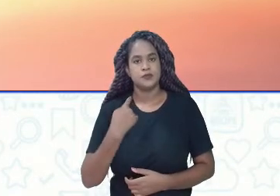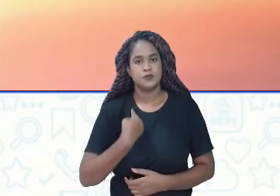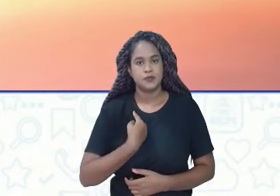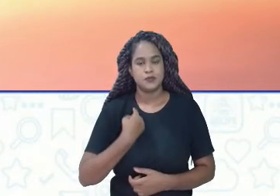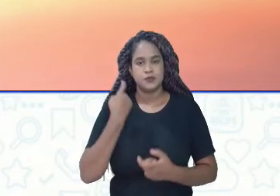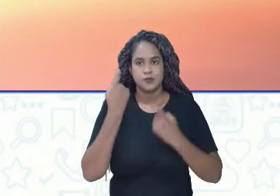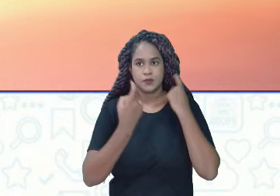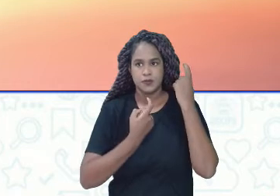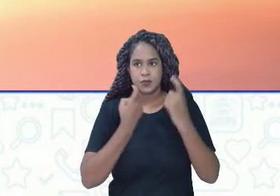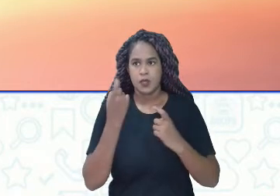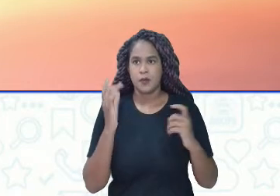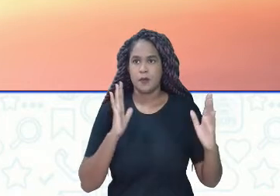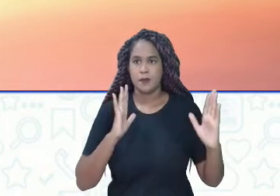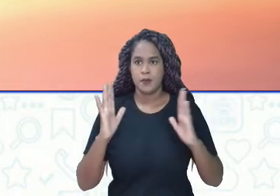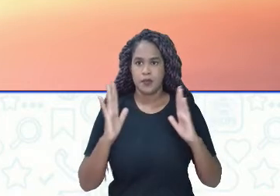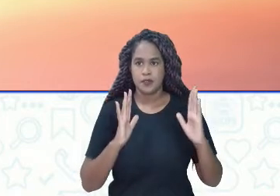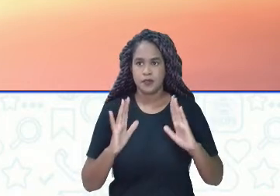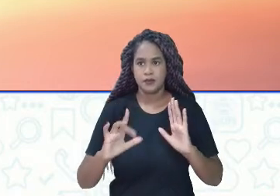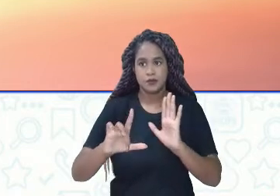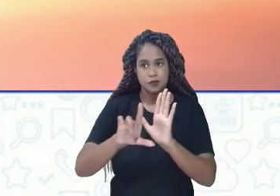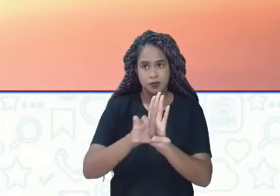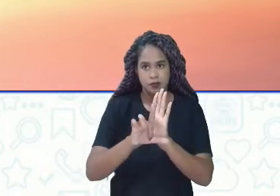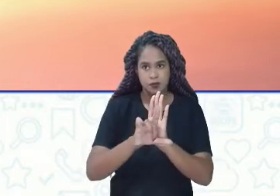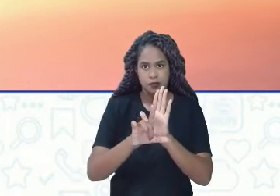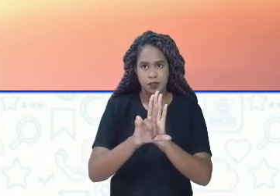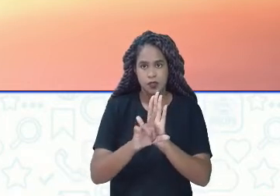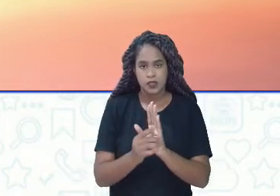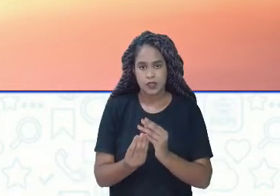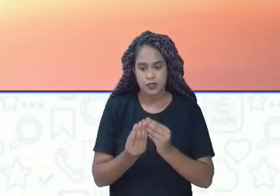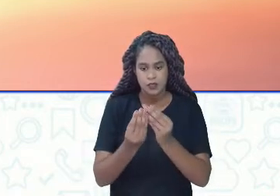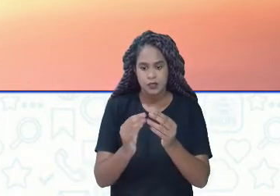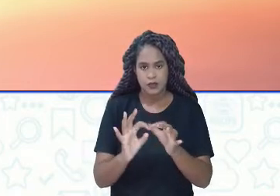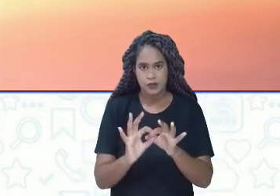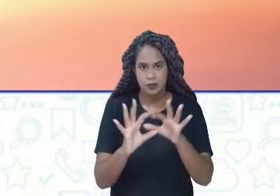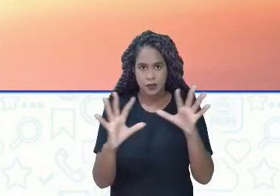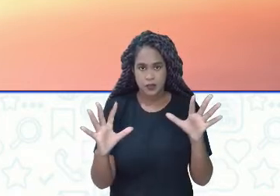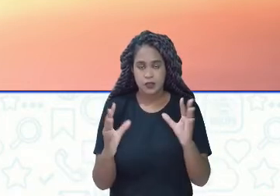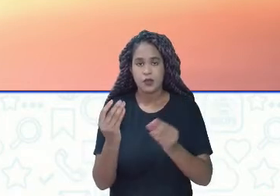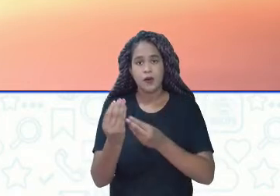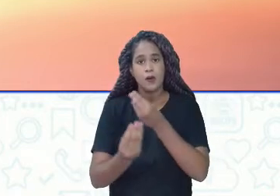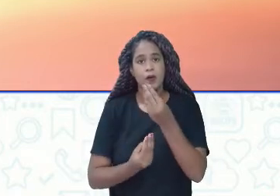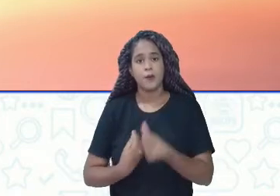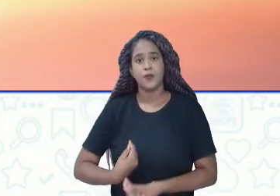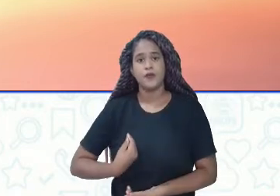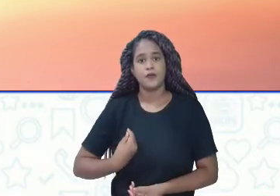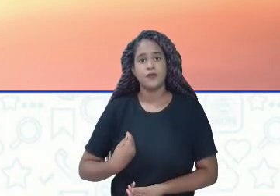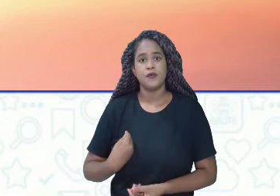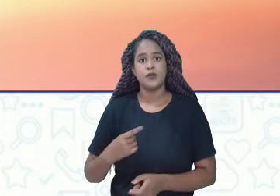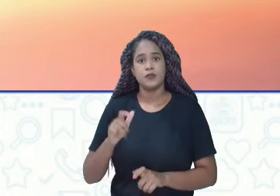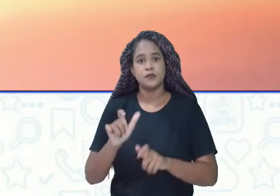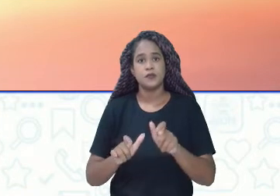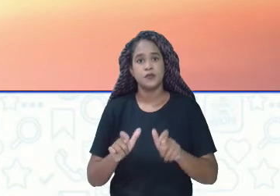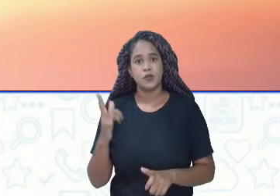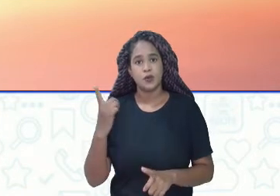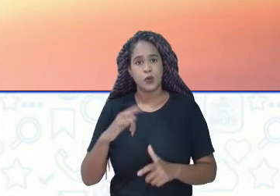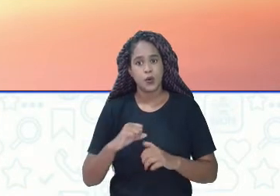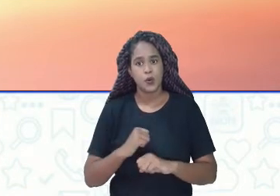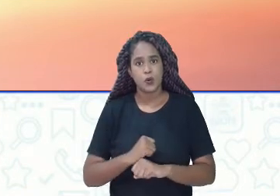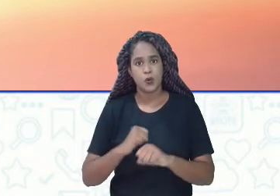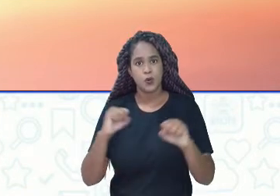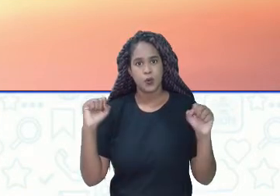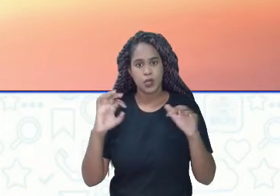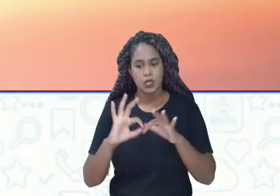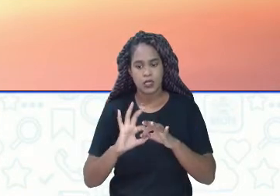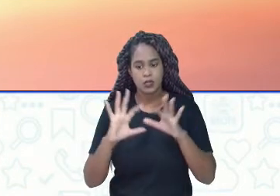de Queiroz, que foi que garantia a liberdade, com as condições de vida que acometeriam as pessoas recém-libertas, né? Foi